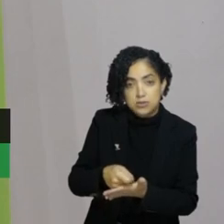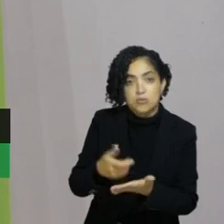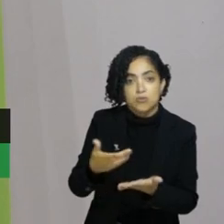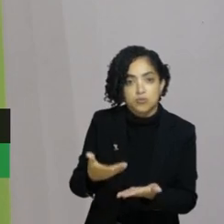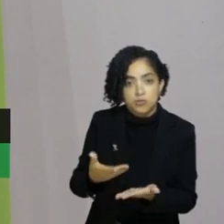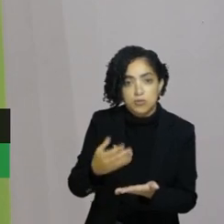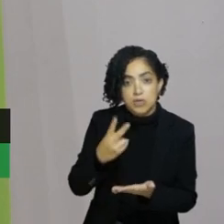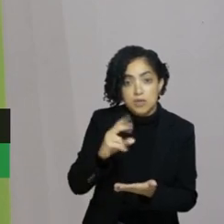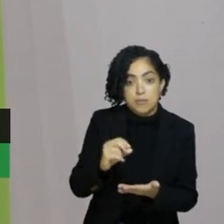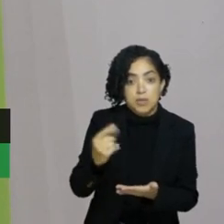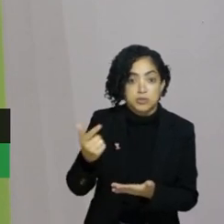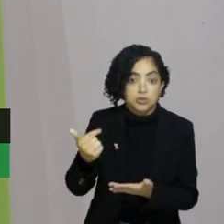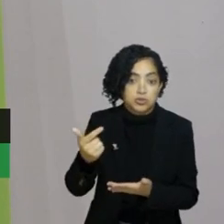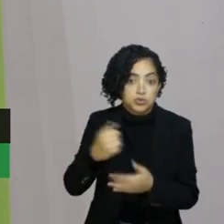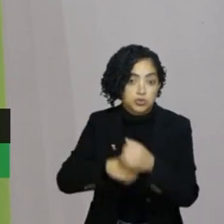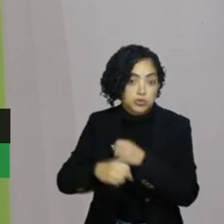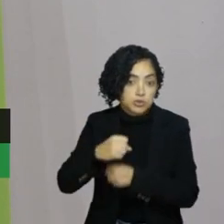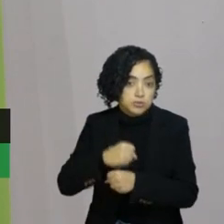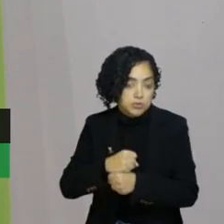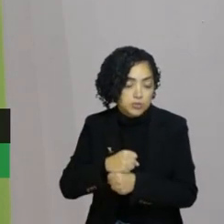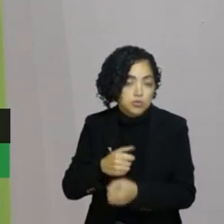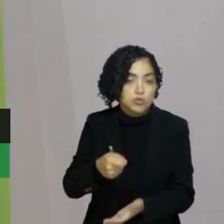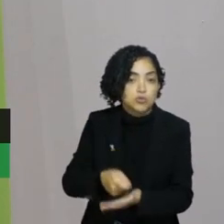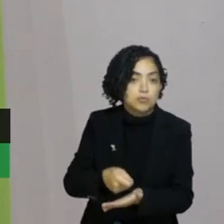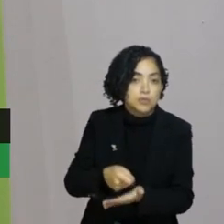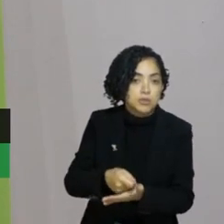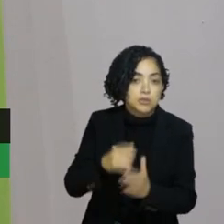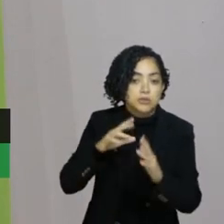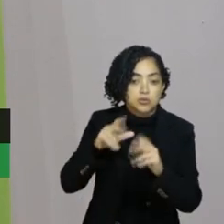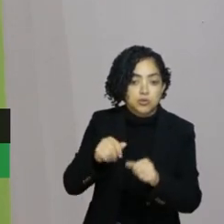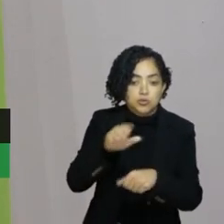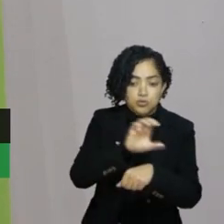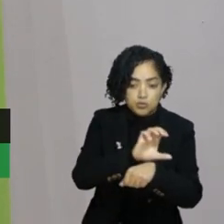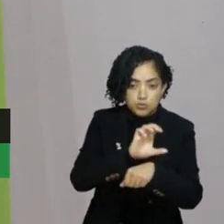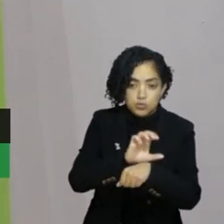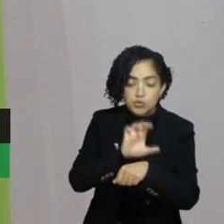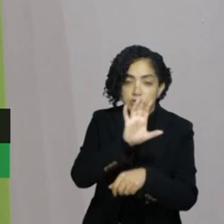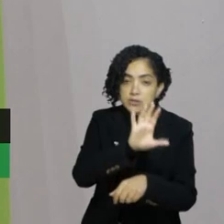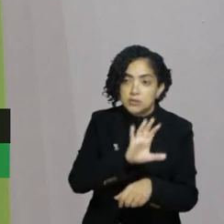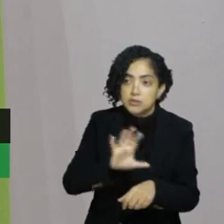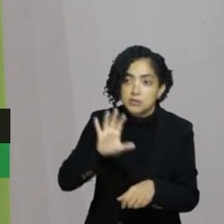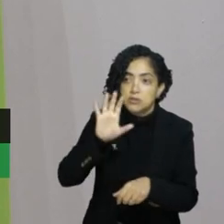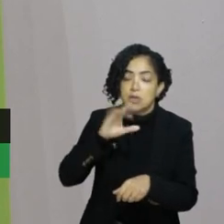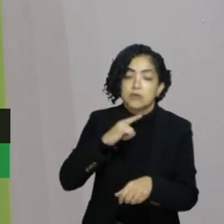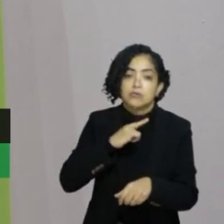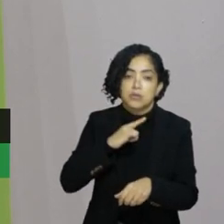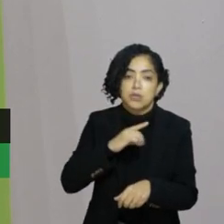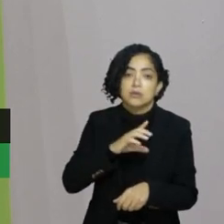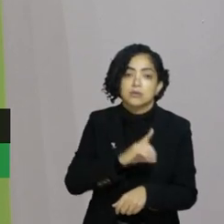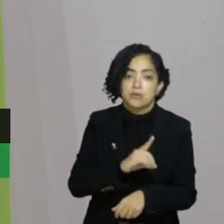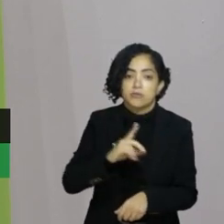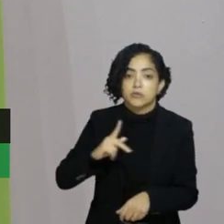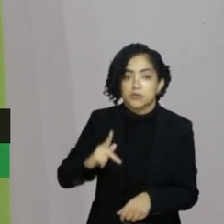de 2012, a obrigação legal de todos os estados da federação ter a Defensoria